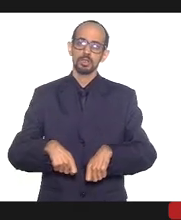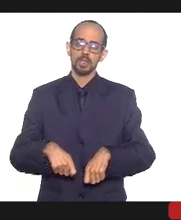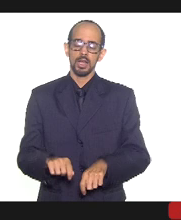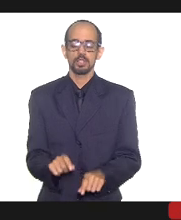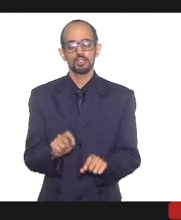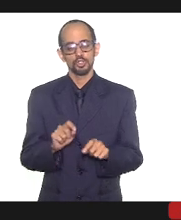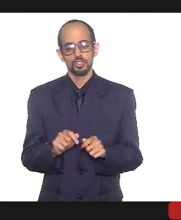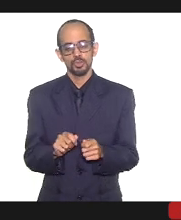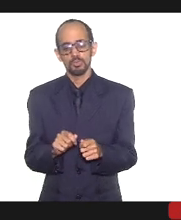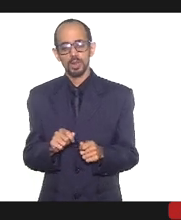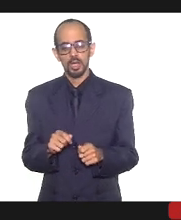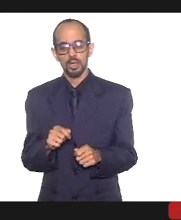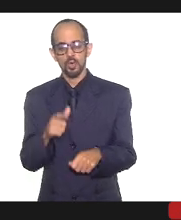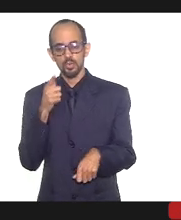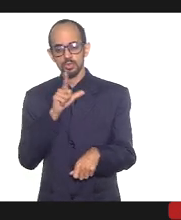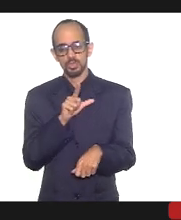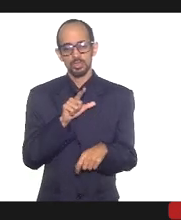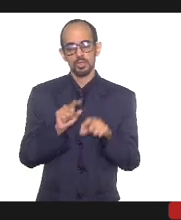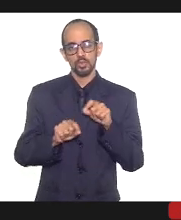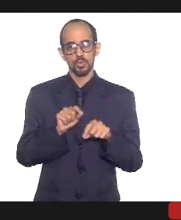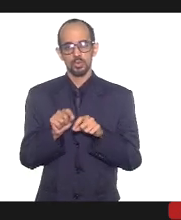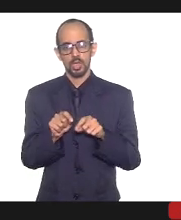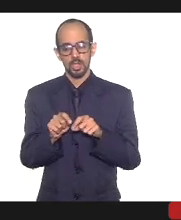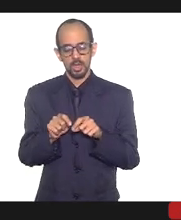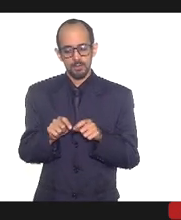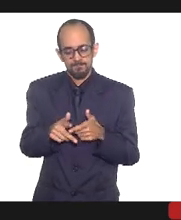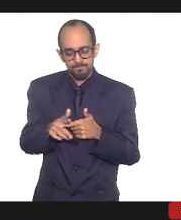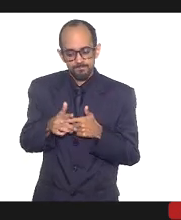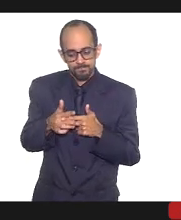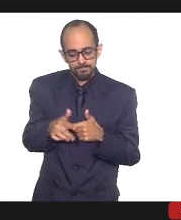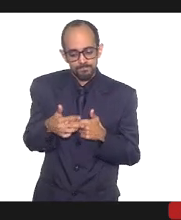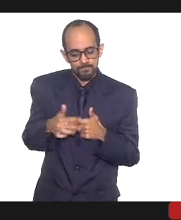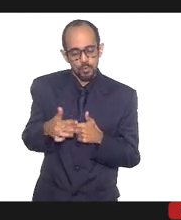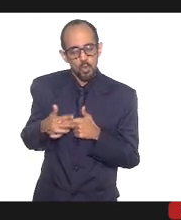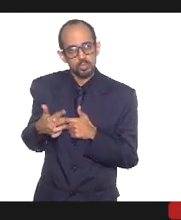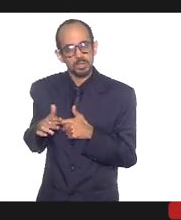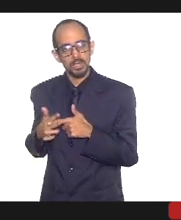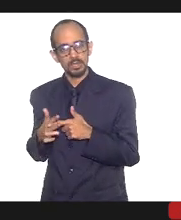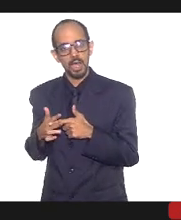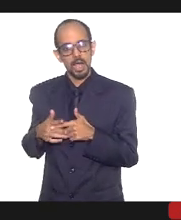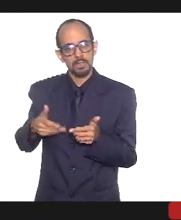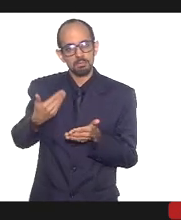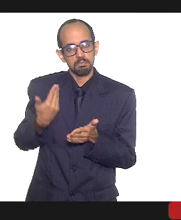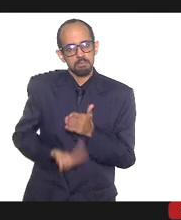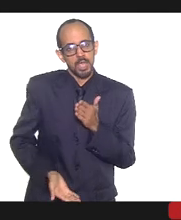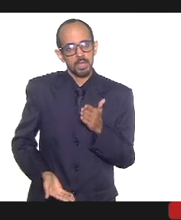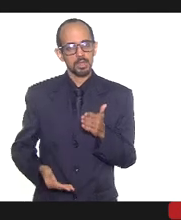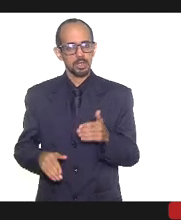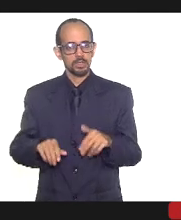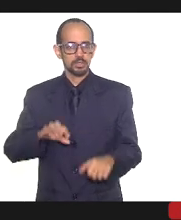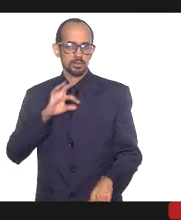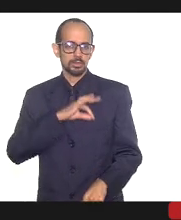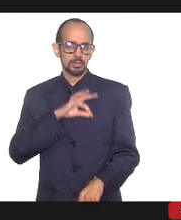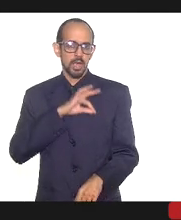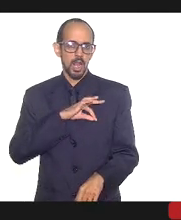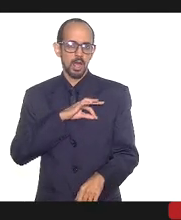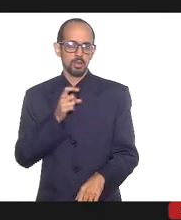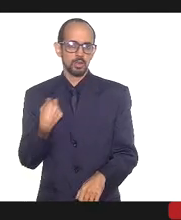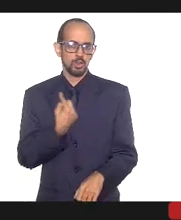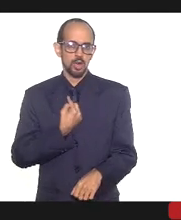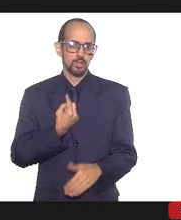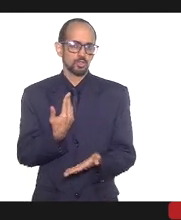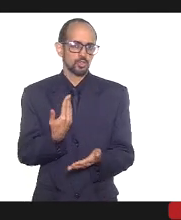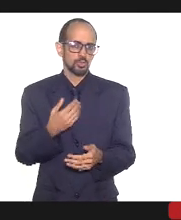possibilidade de reparar, né, tantas perdas que nós temos sofrido. Nós